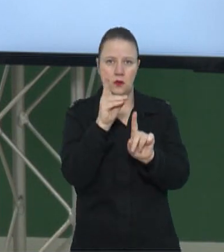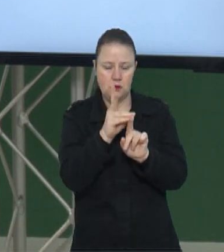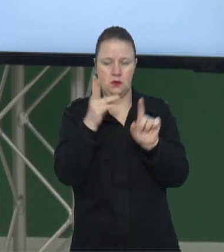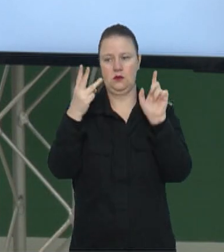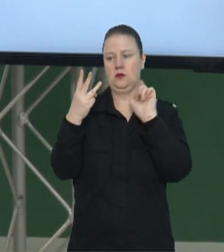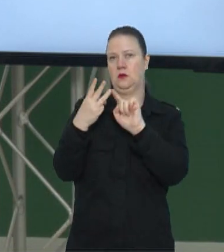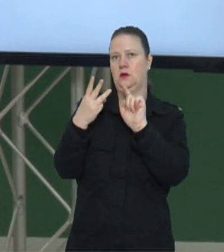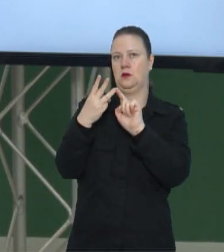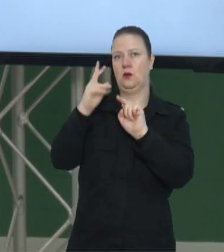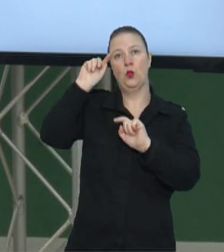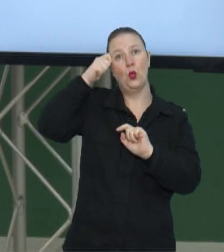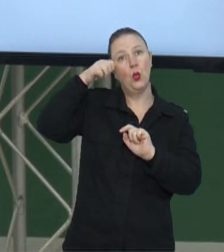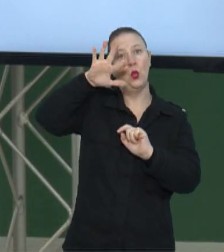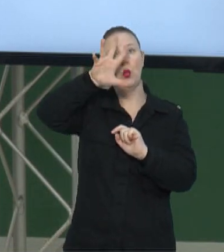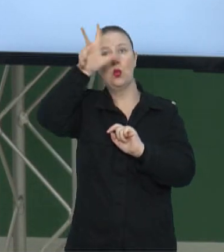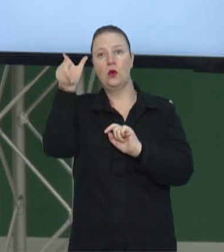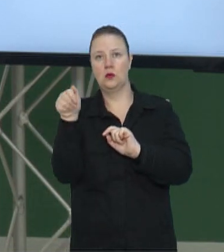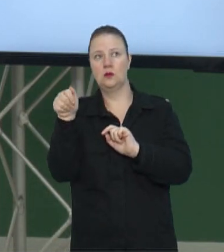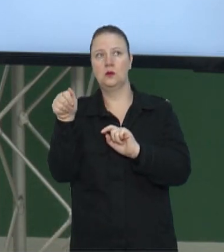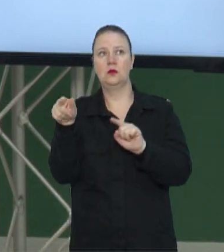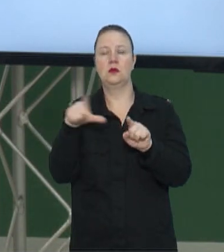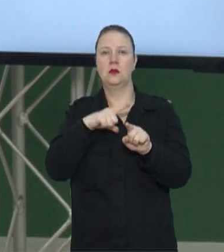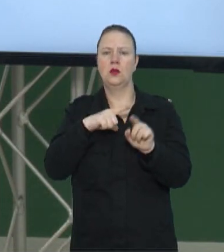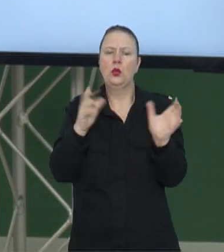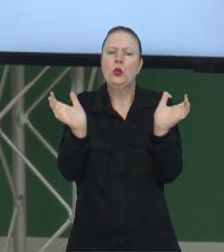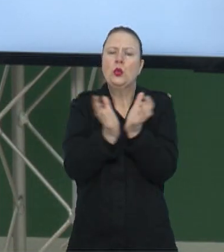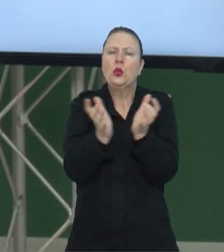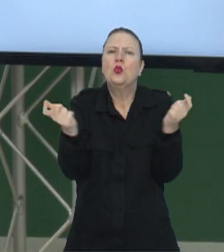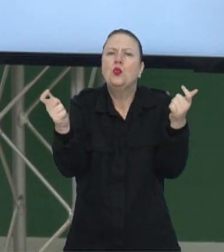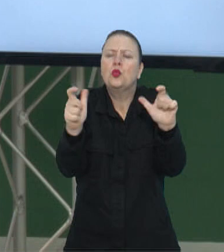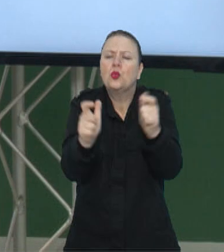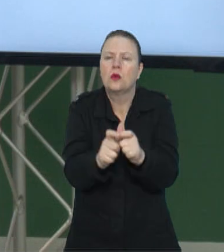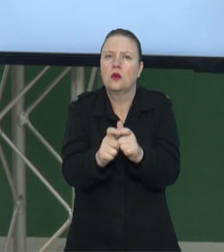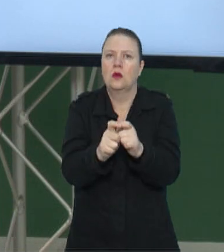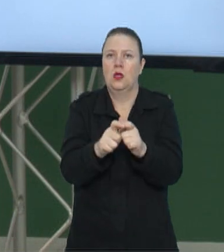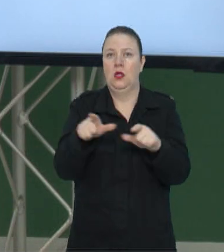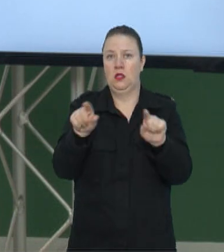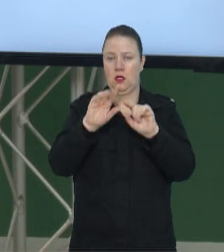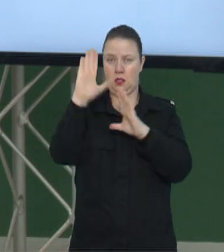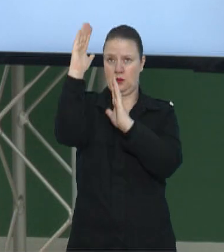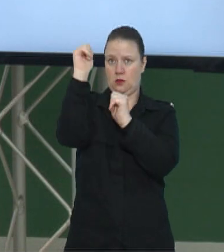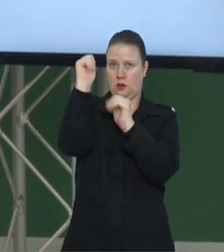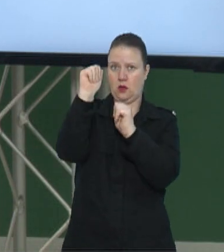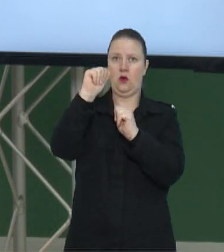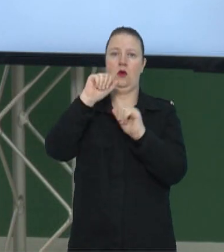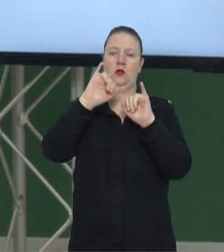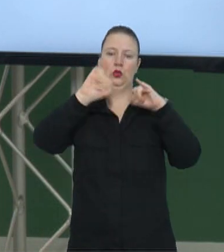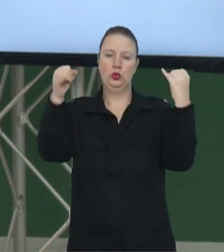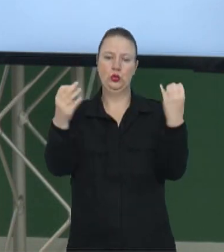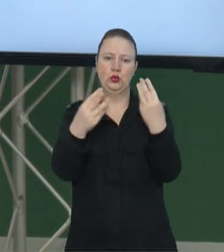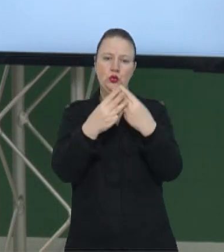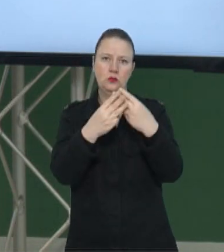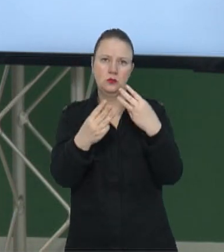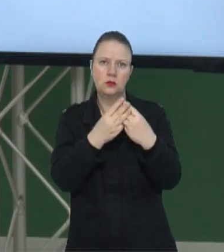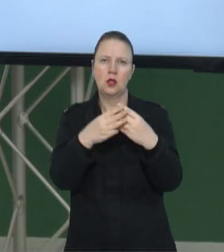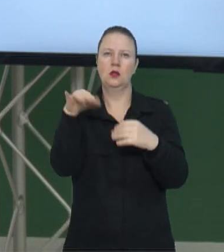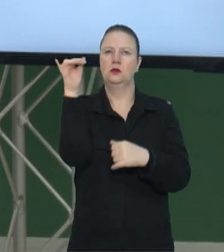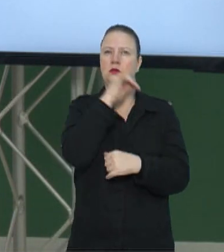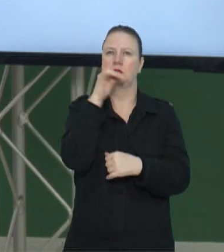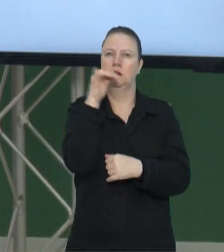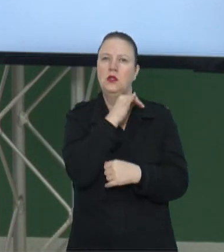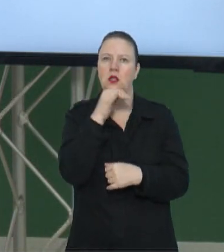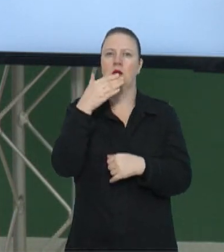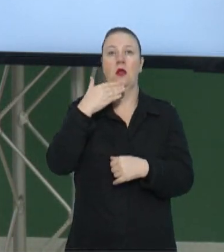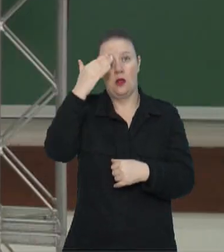vieram da África. Em quantidade menor, que a gente já falou, espanhóis, judeus, alemães, italianos, árabes e japoneses.